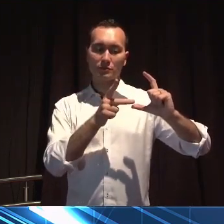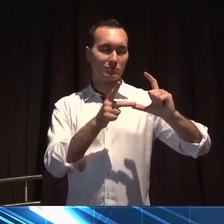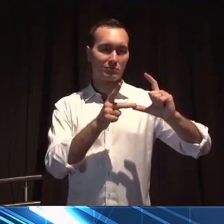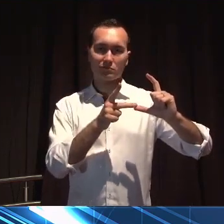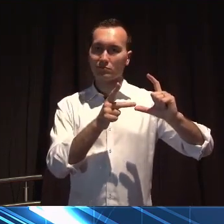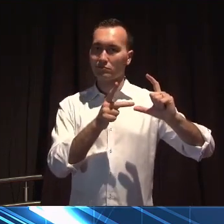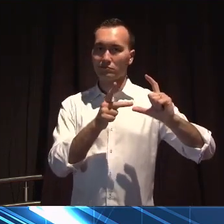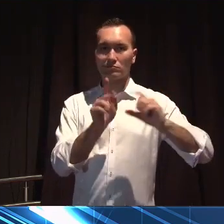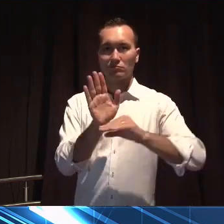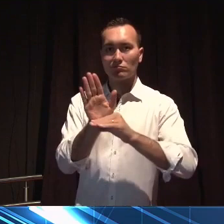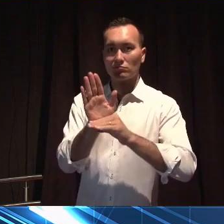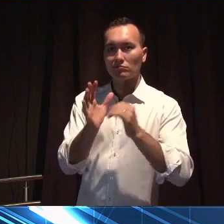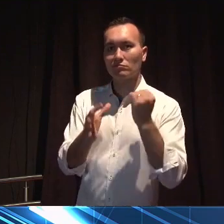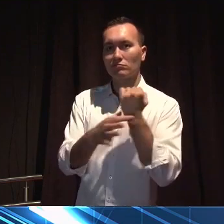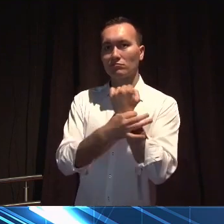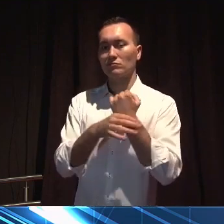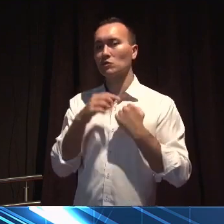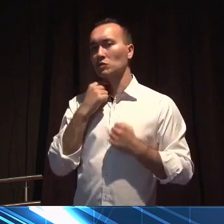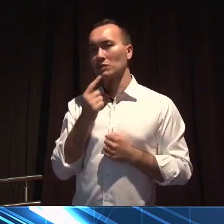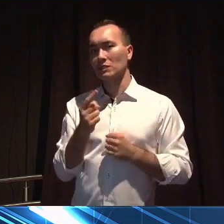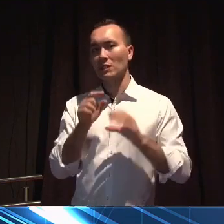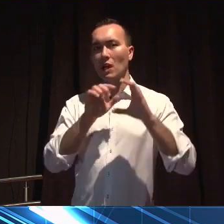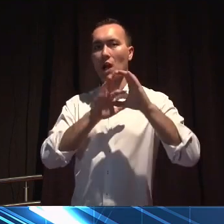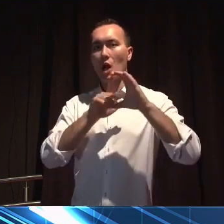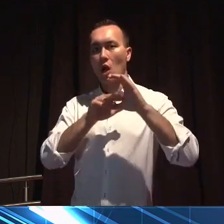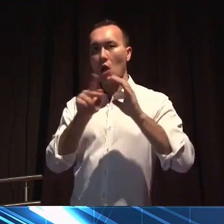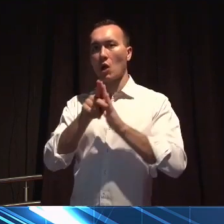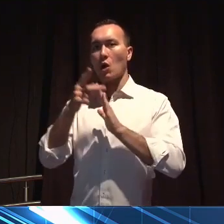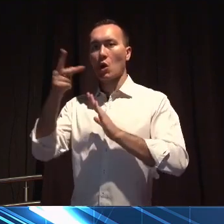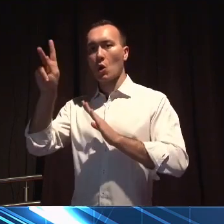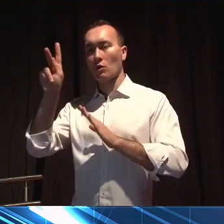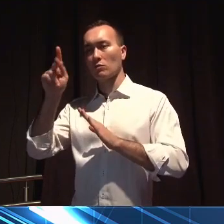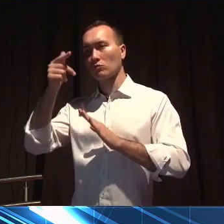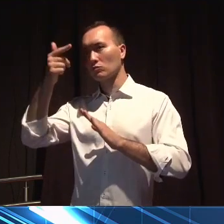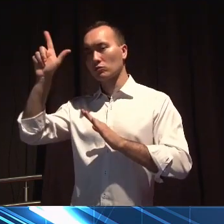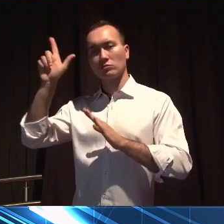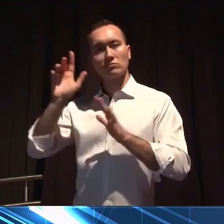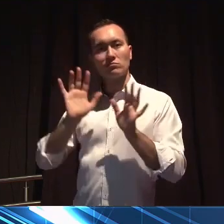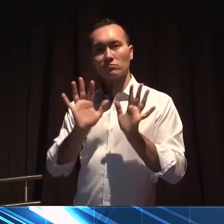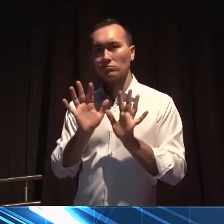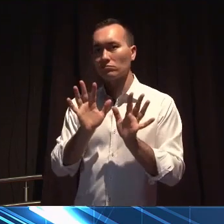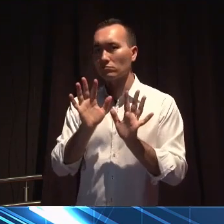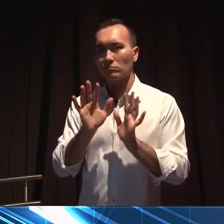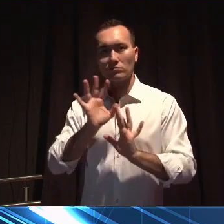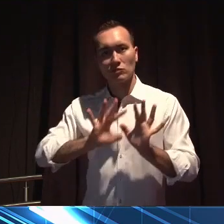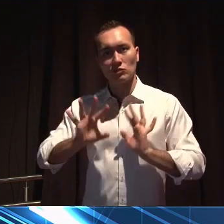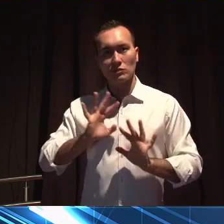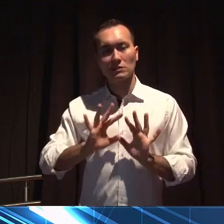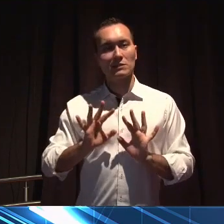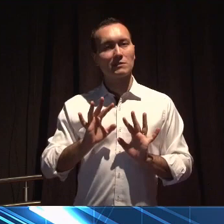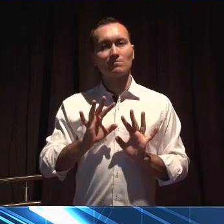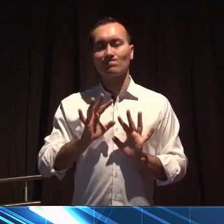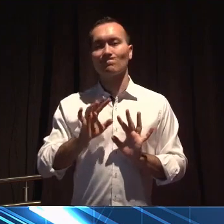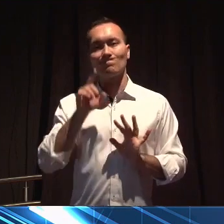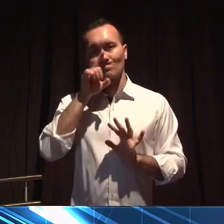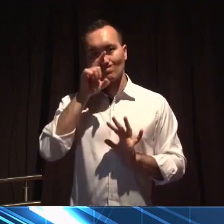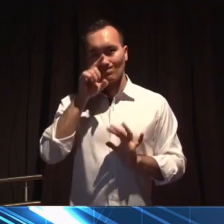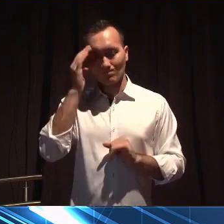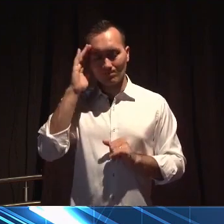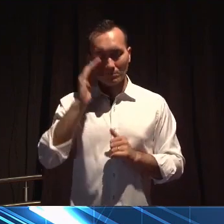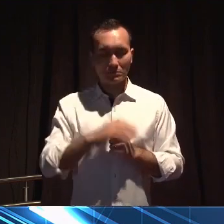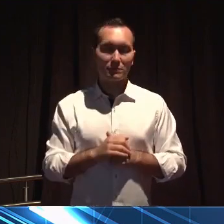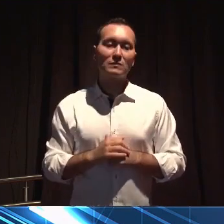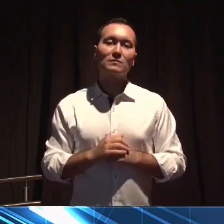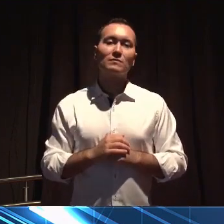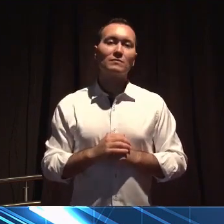e isso é um perigo quando tu tem código de terceiro. Outra coisa a Lambda não garante isolamento, como eu falei, e também evitar ter que